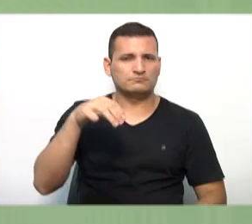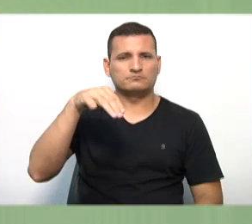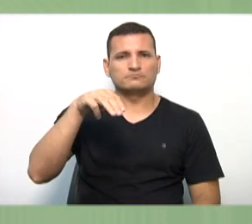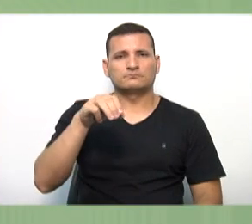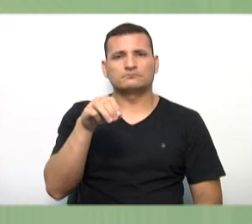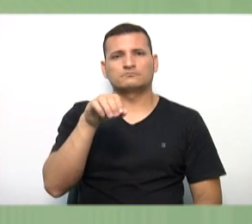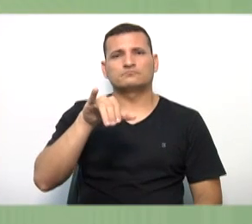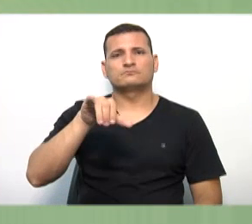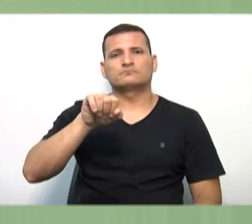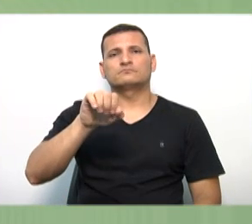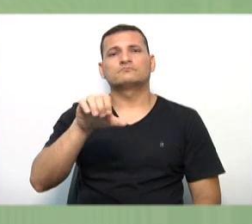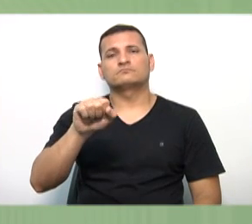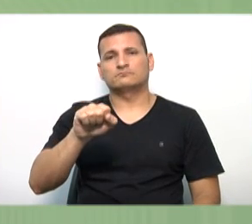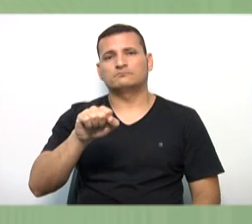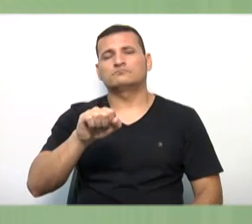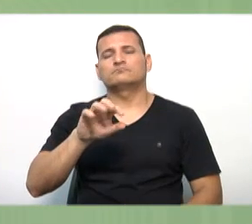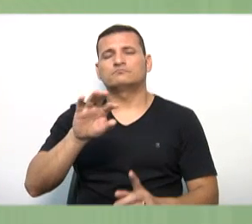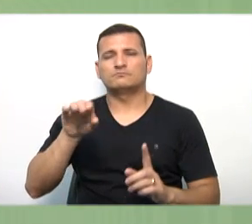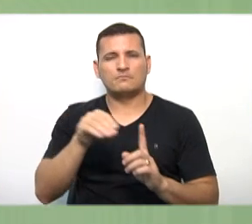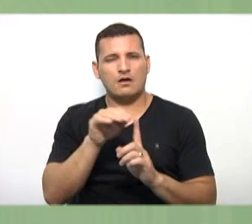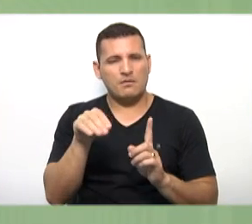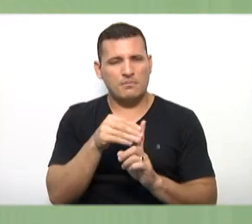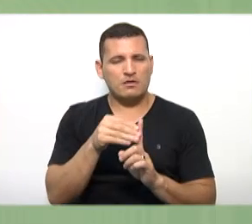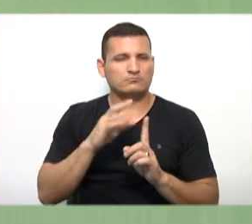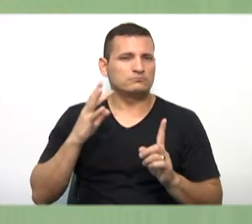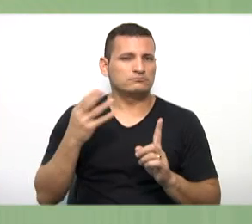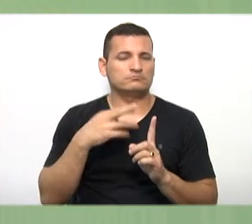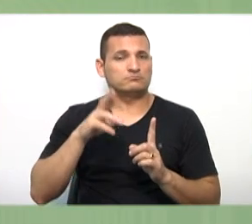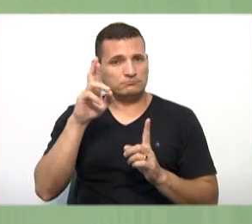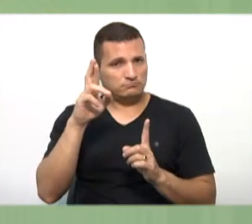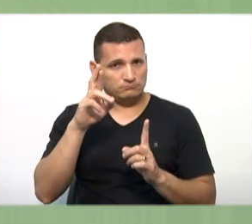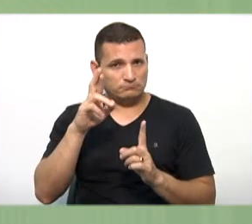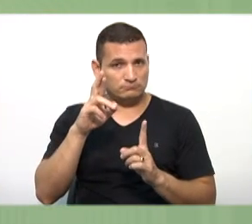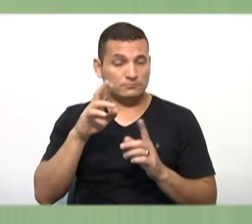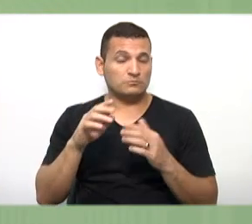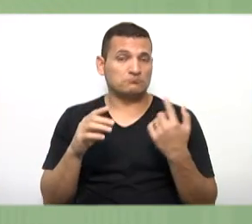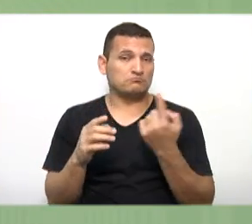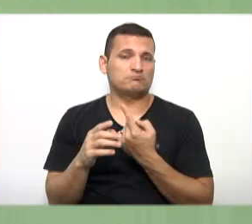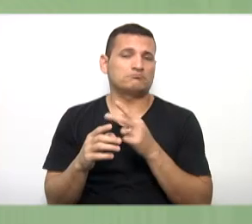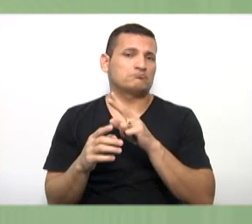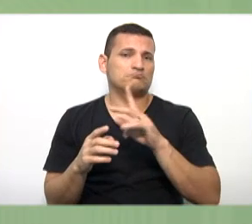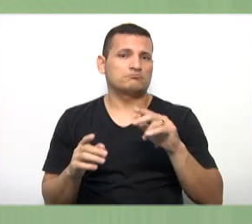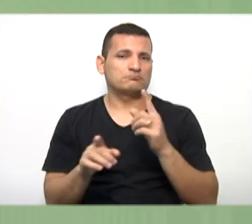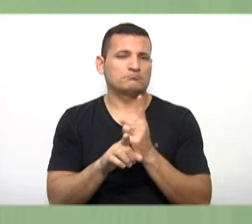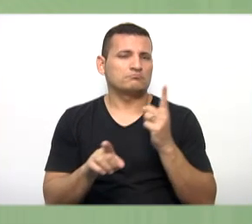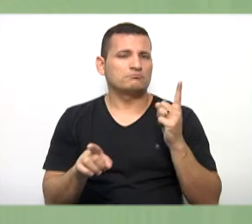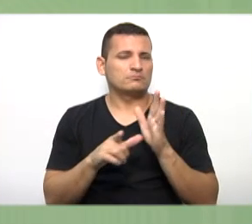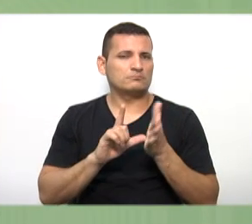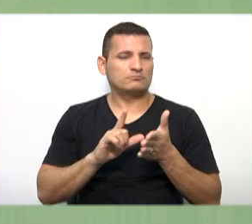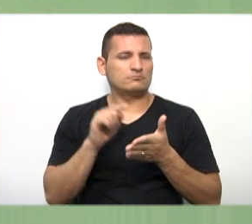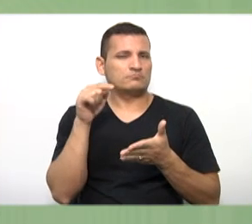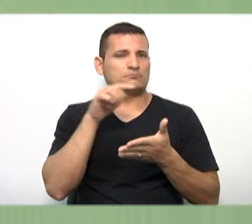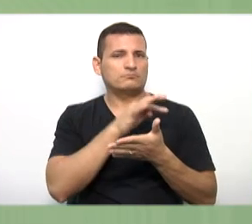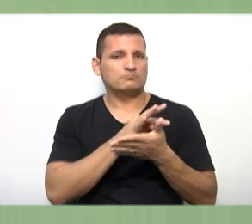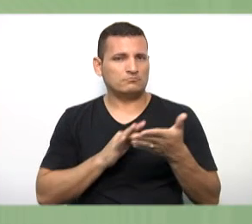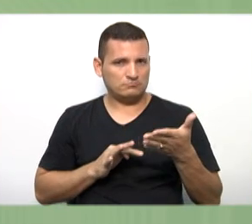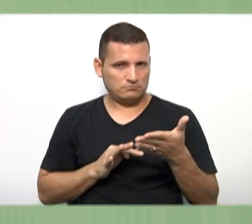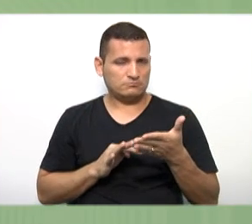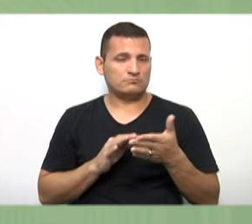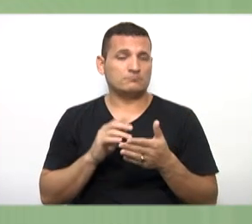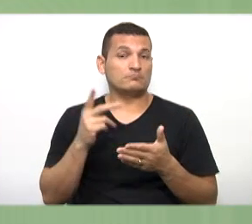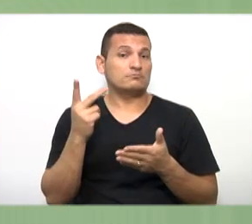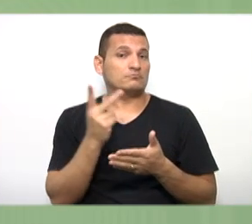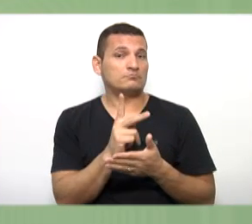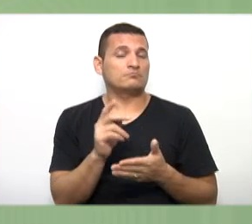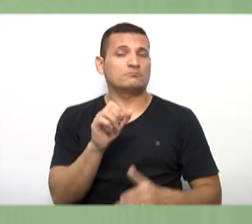as decisões, e isso a gente vai descobrir lendo um pouquinho antes lá no texto, porém, o sogro